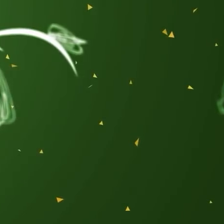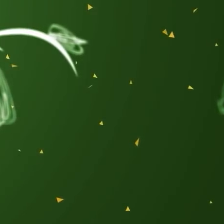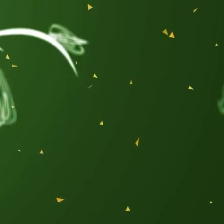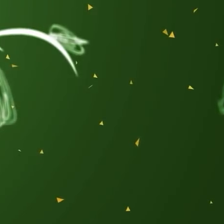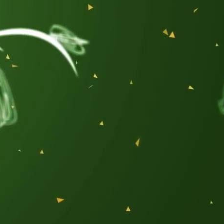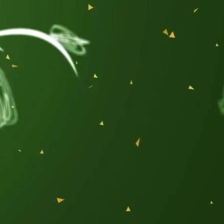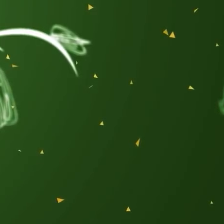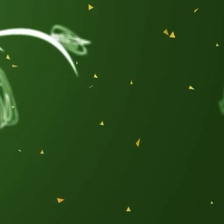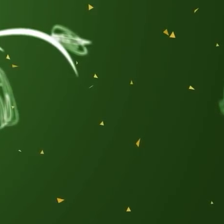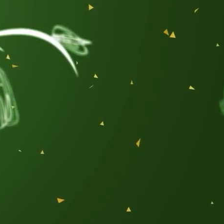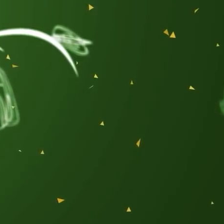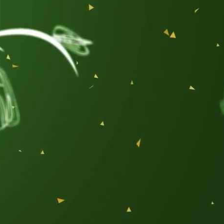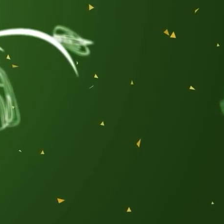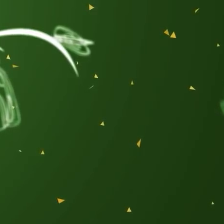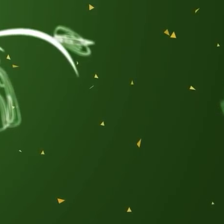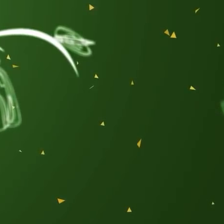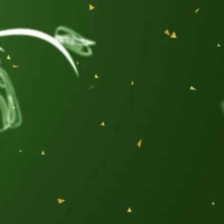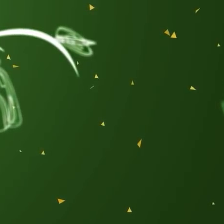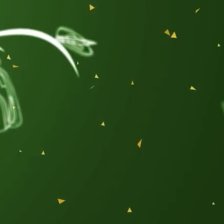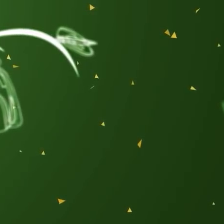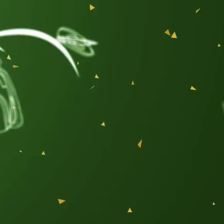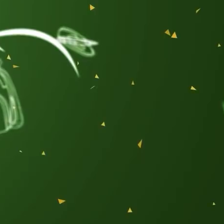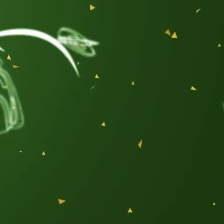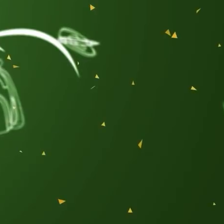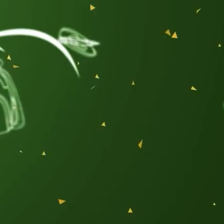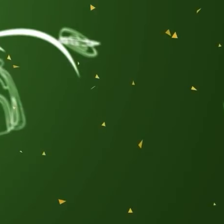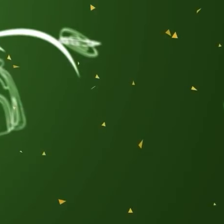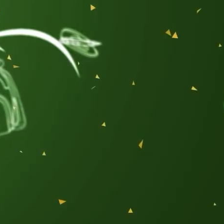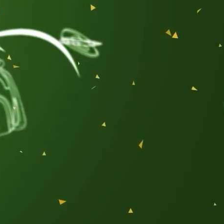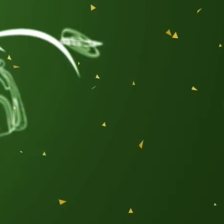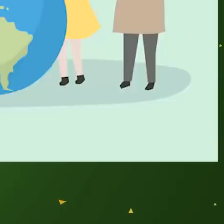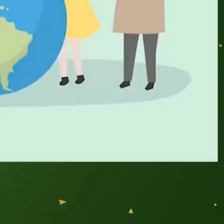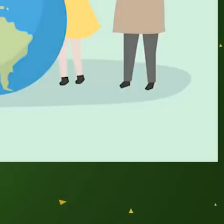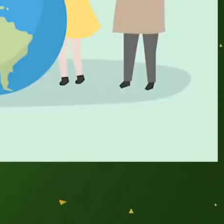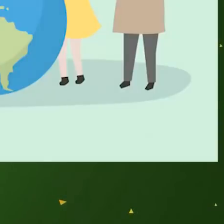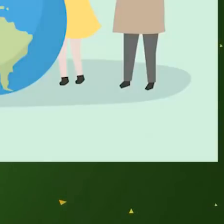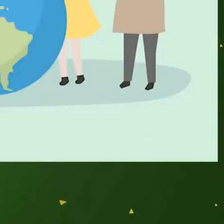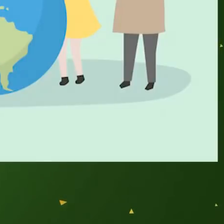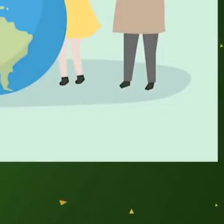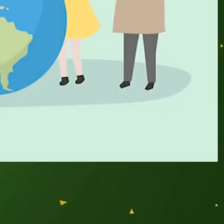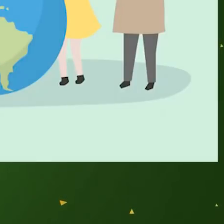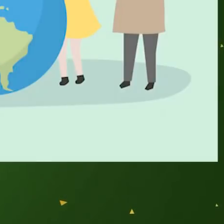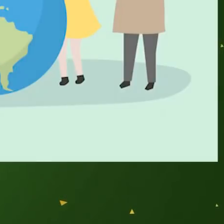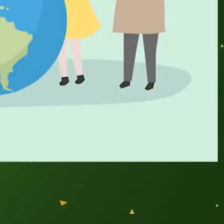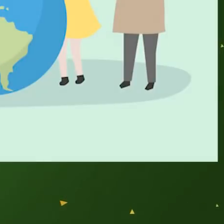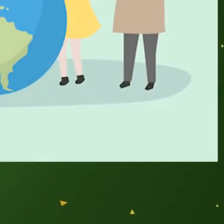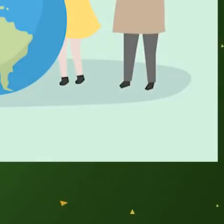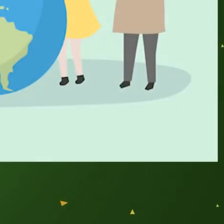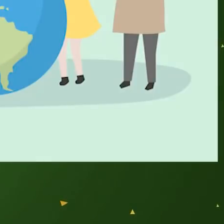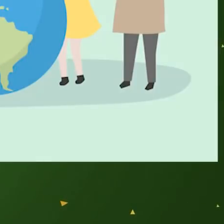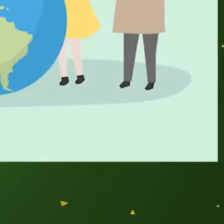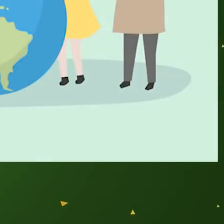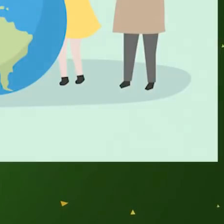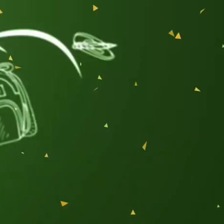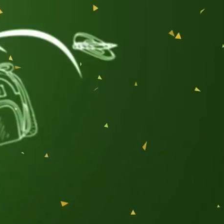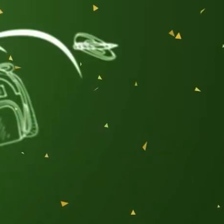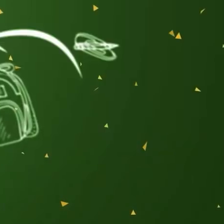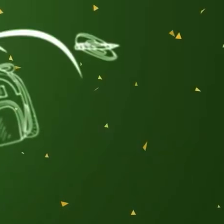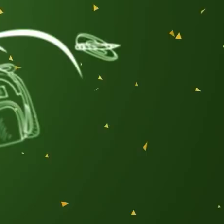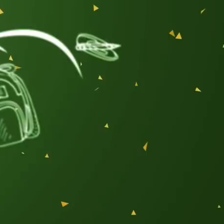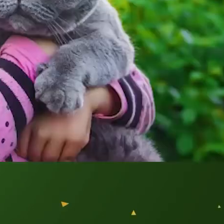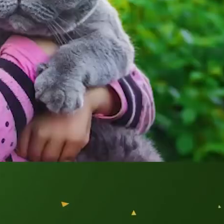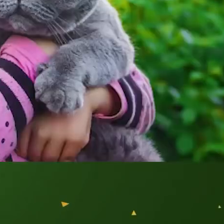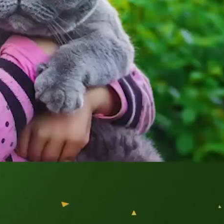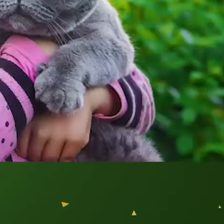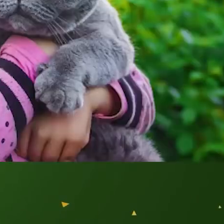isso, nós precisamos refletir de que nós precisamos cuidar da